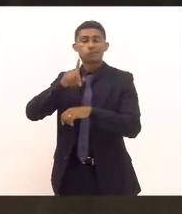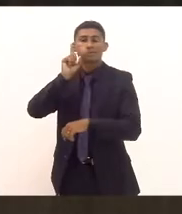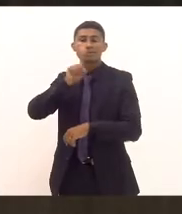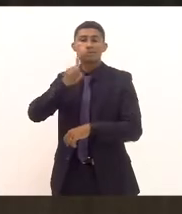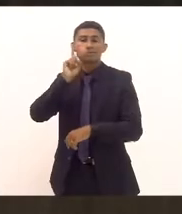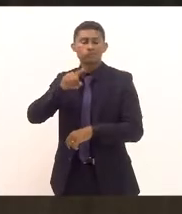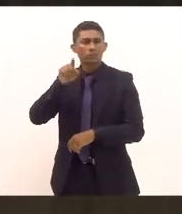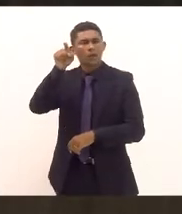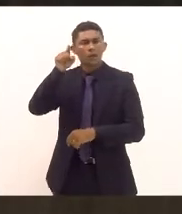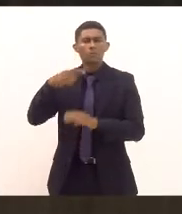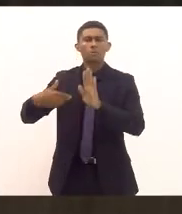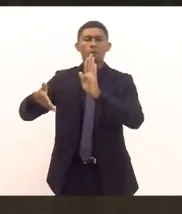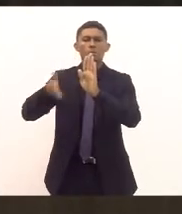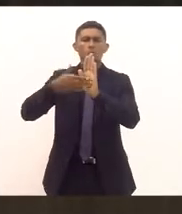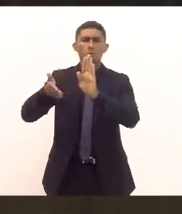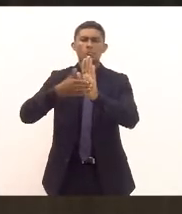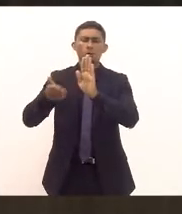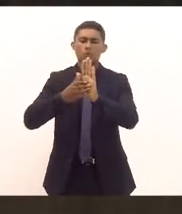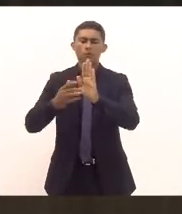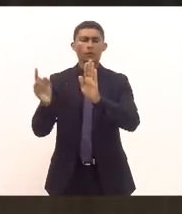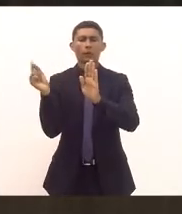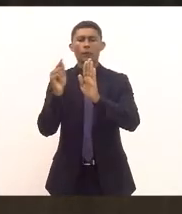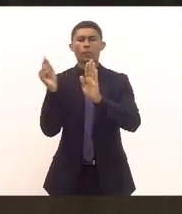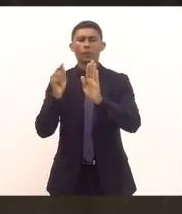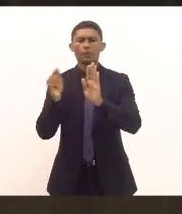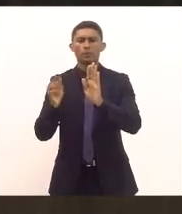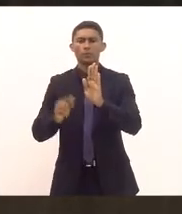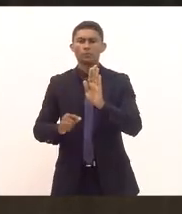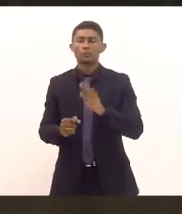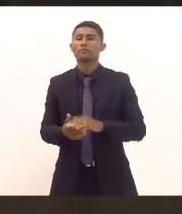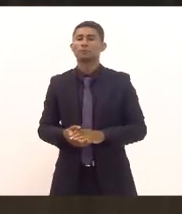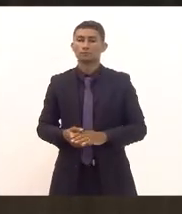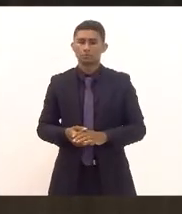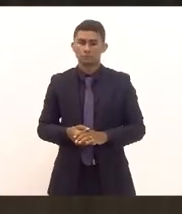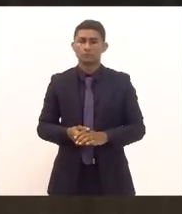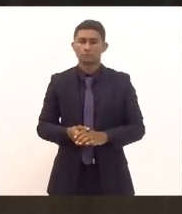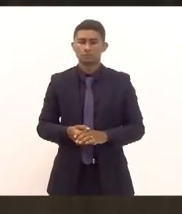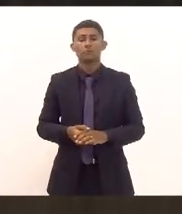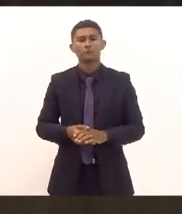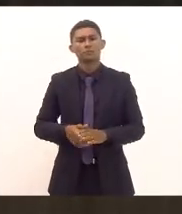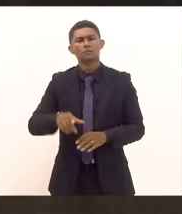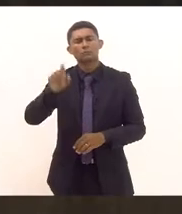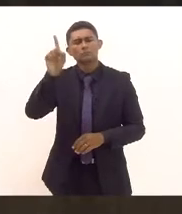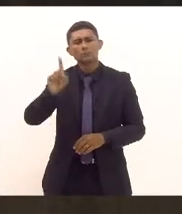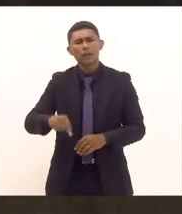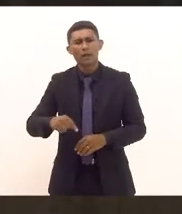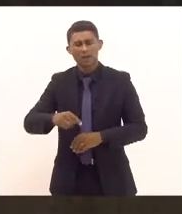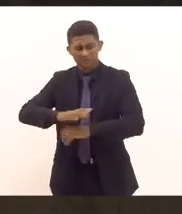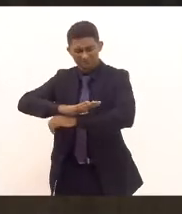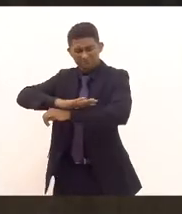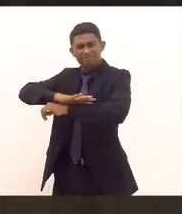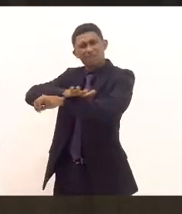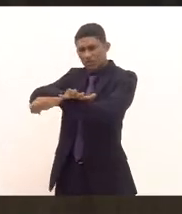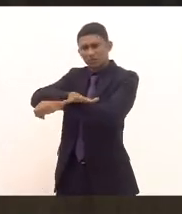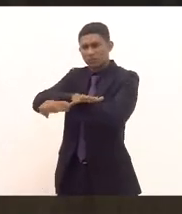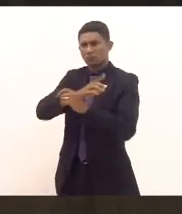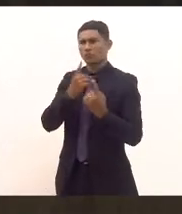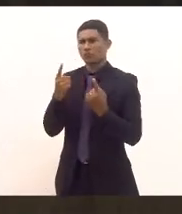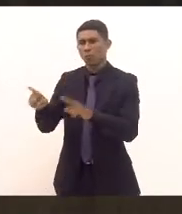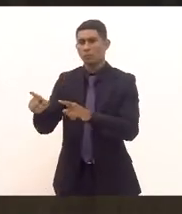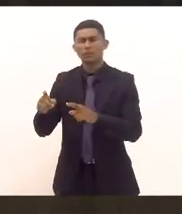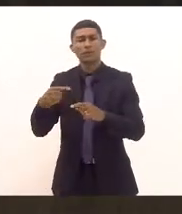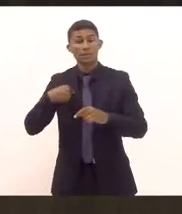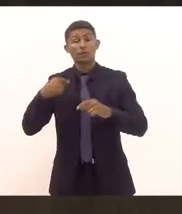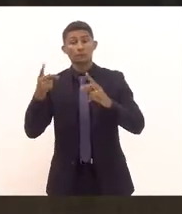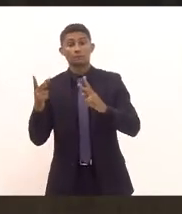faltas relacionadas a Autismo desmantelamento do racismo eu pude